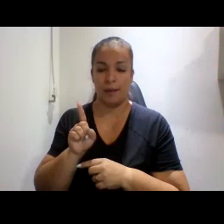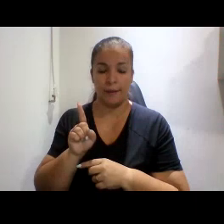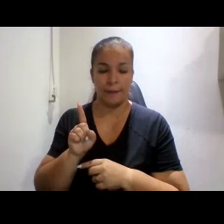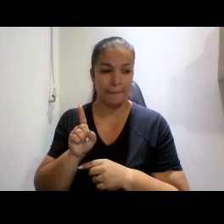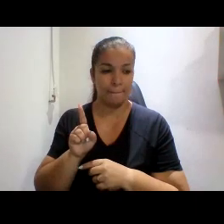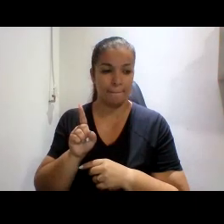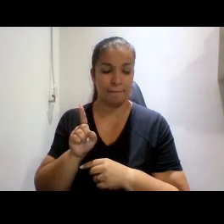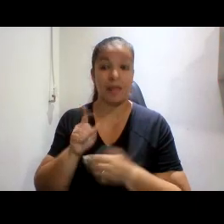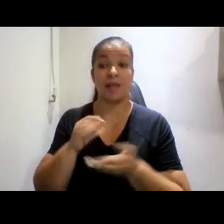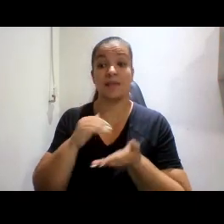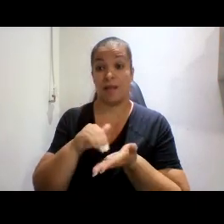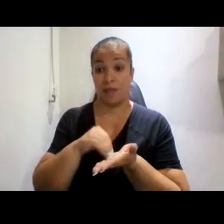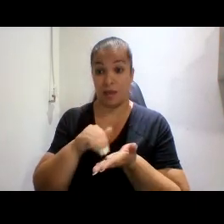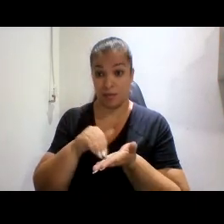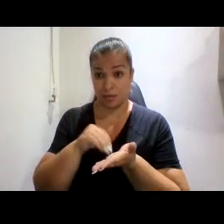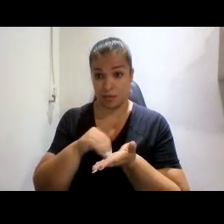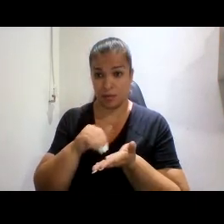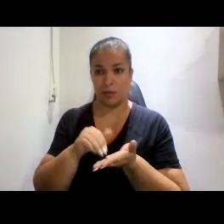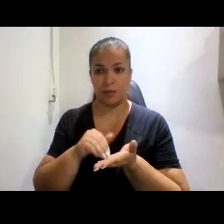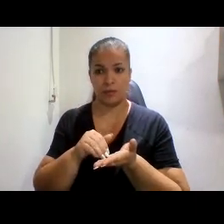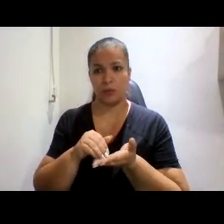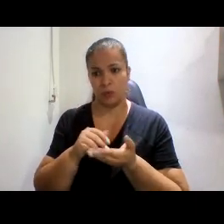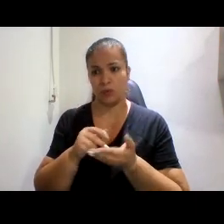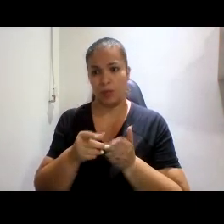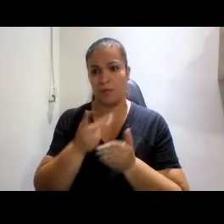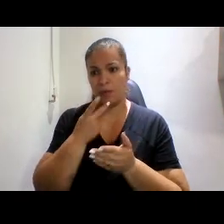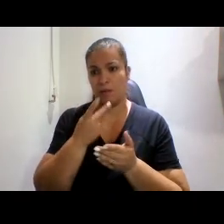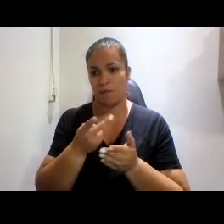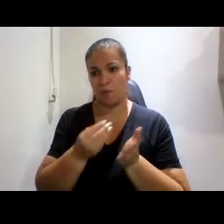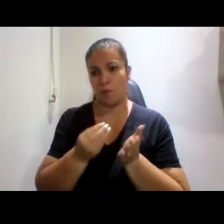na secretaria, como eu sempre coloco, tá, gente?